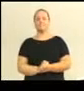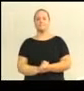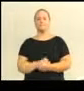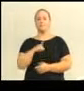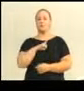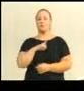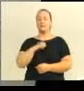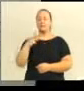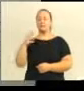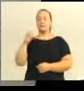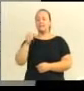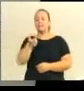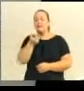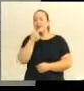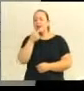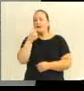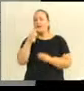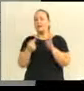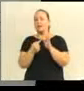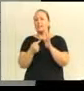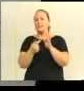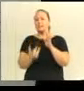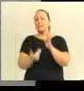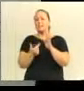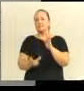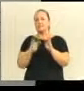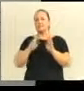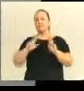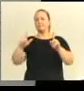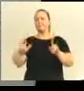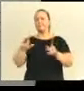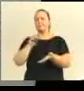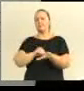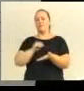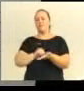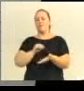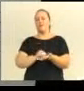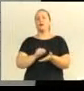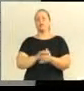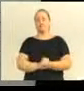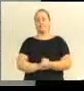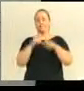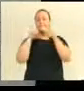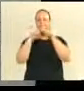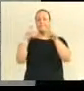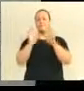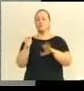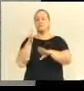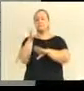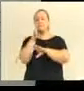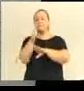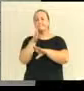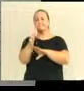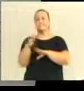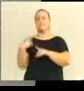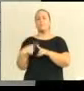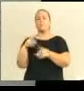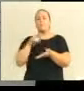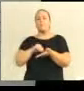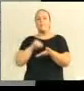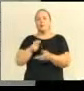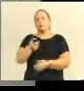faltando esse localizado na rua bahia por exemplo nossa assessoria estive lá inclusive com usuários com o líder comunitário senhor moisés que nos acompanha lado salto baixo